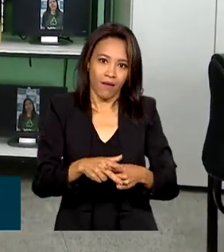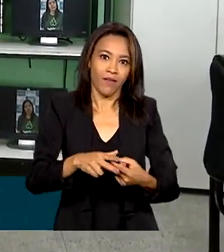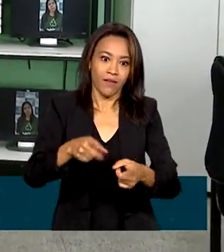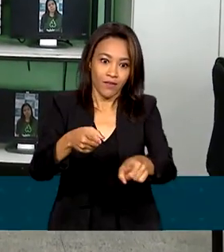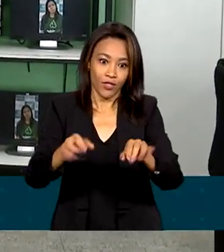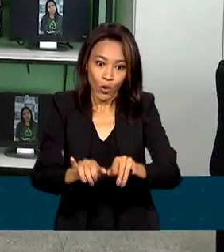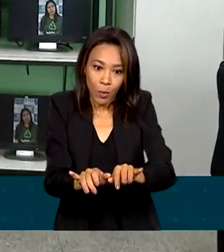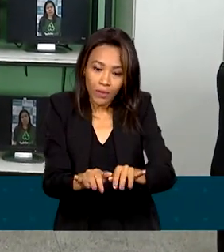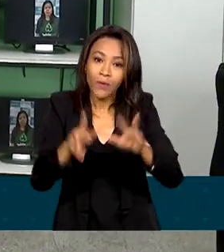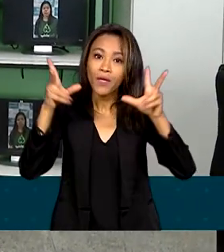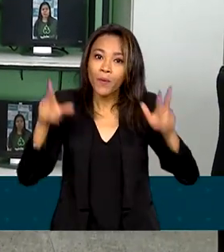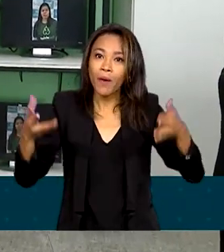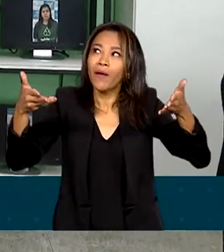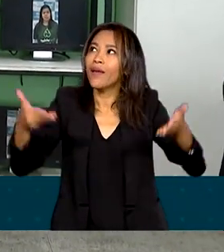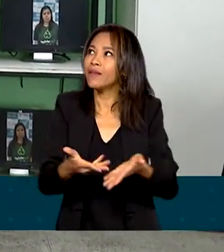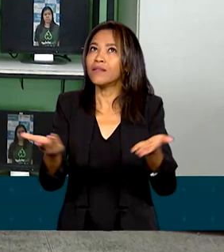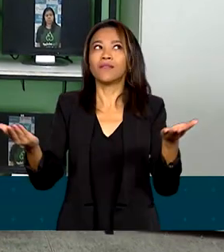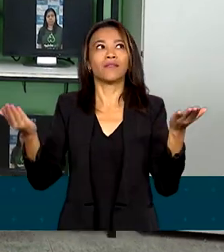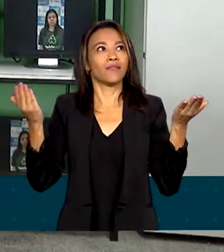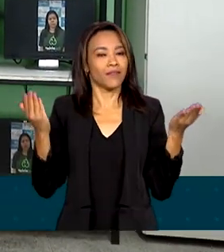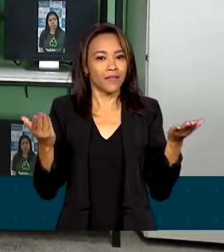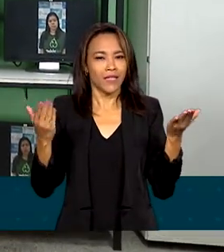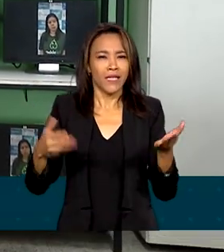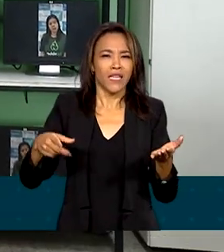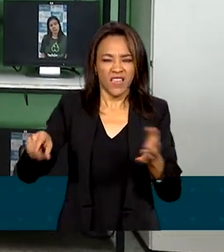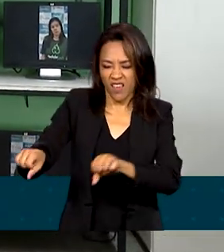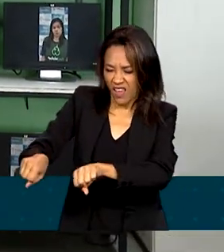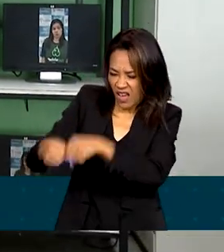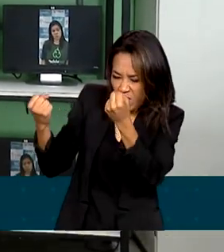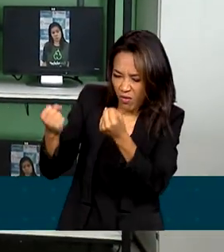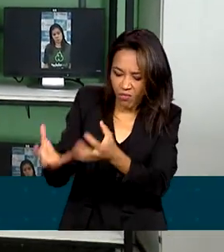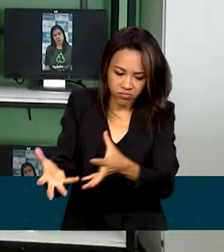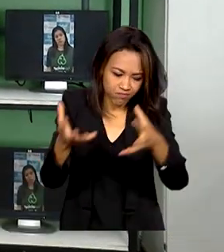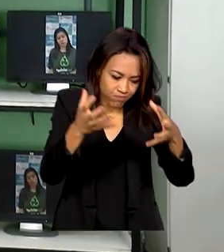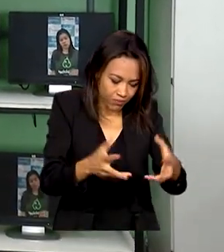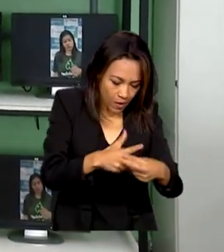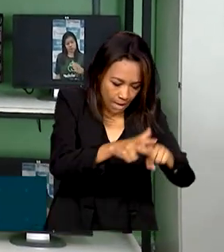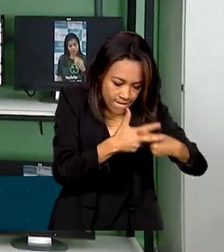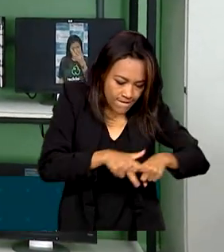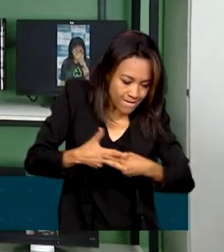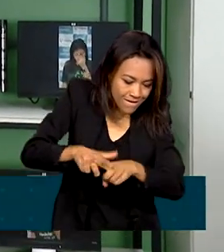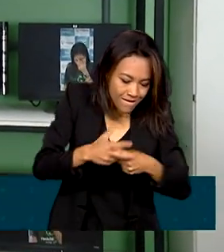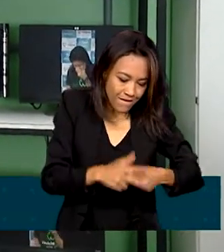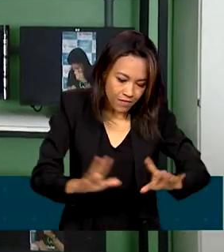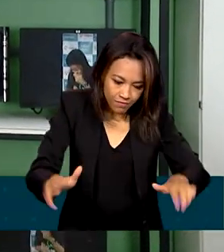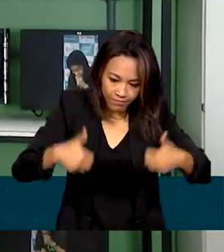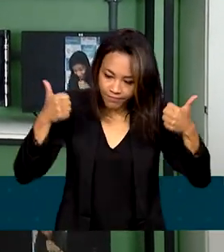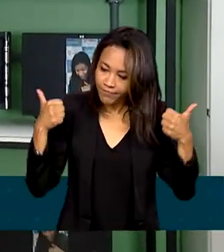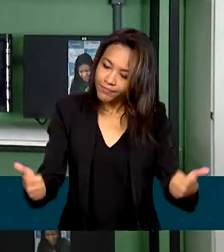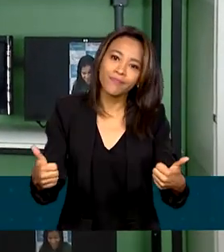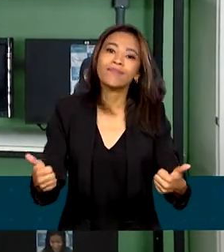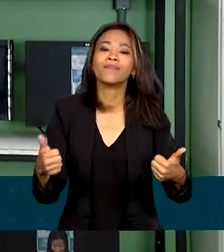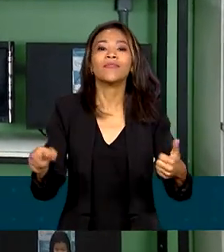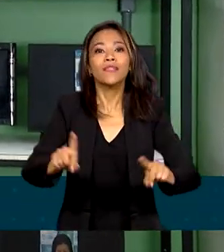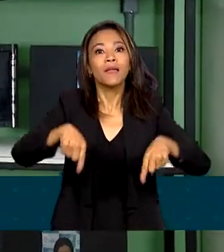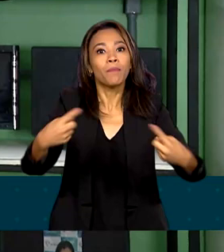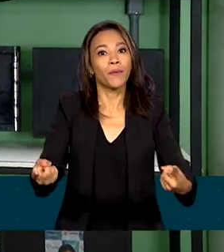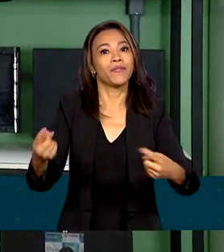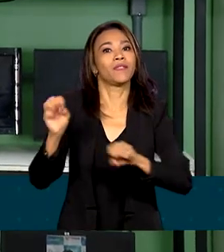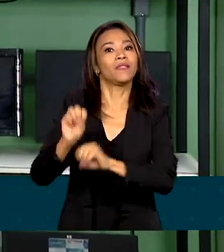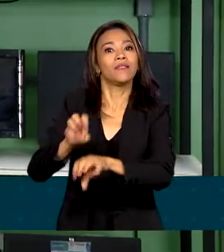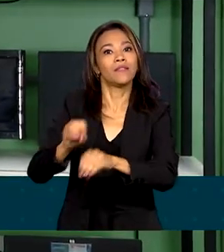físicos como este aqui, que fazem a recuperação de equipamentos eletroeletrônicos, além de realizarem cursos